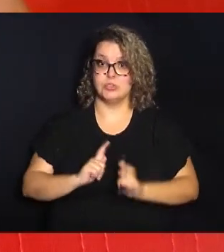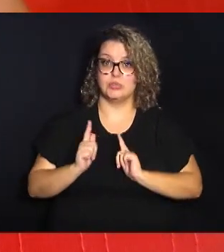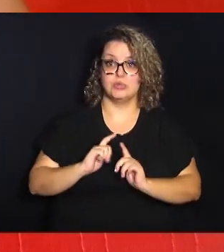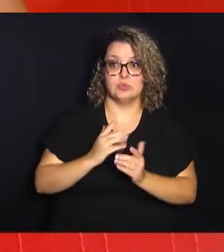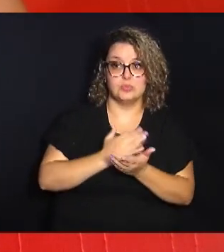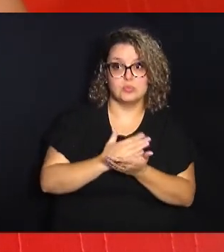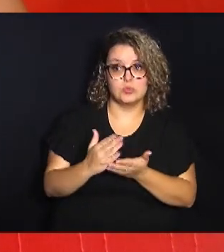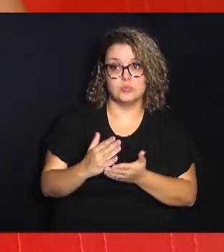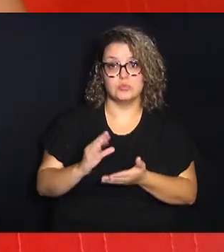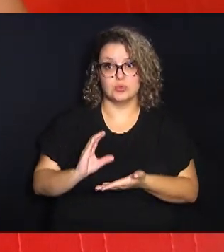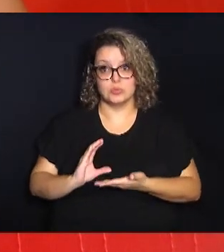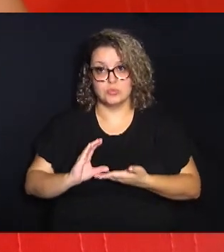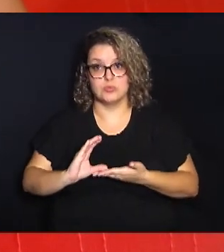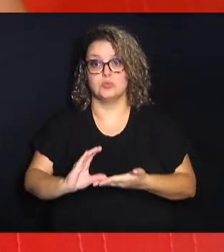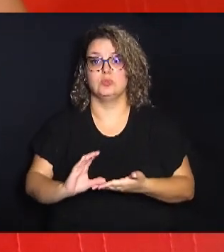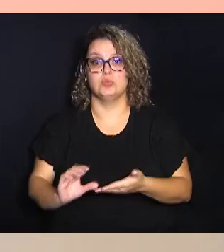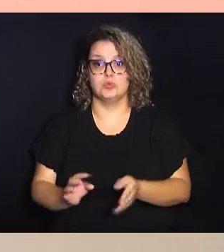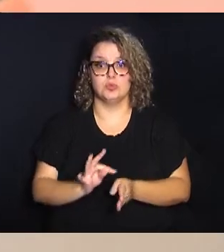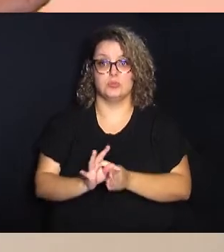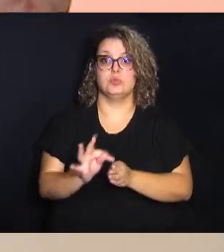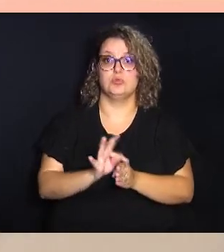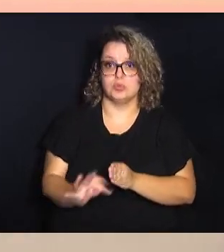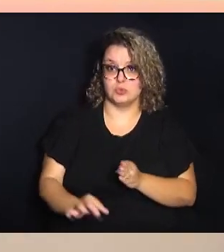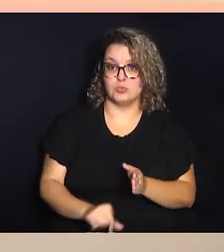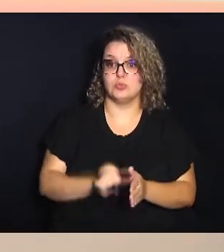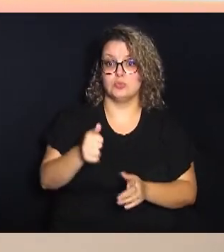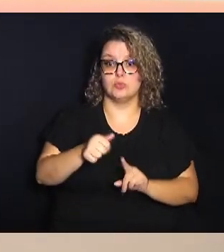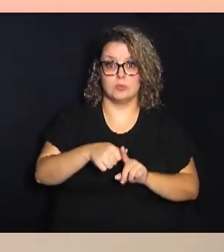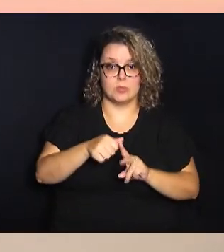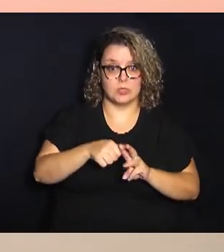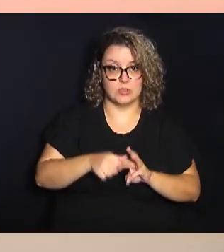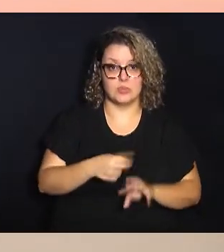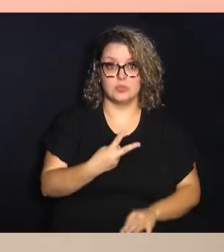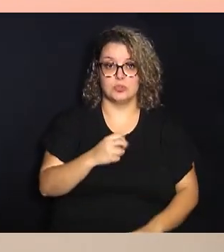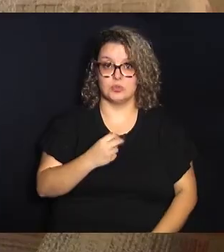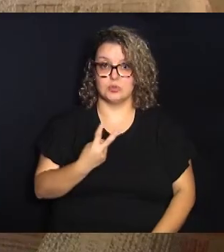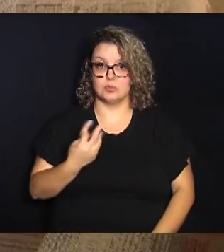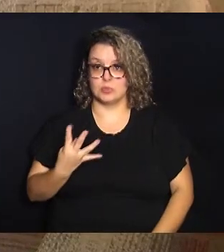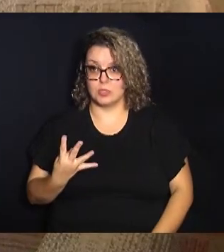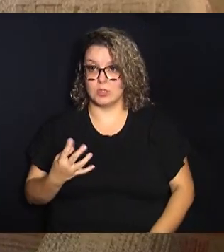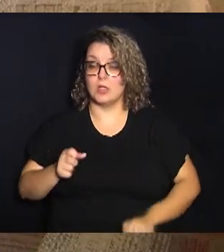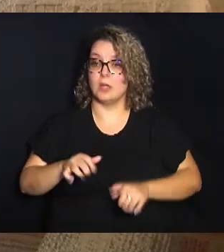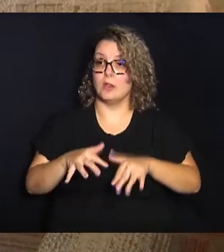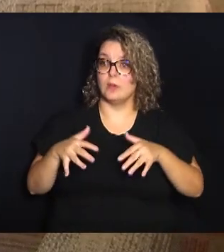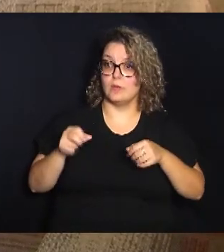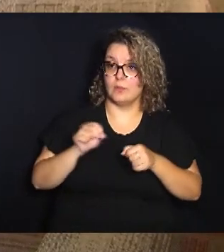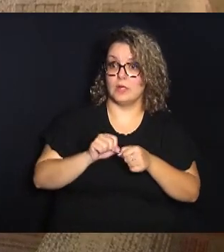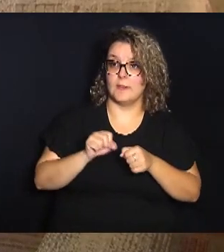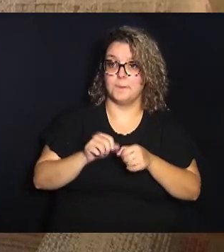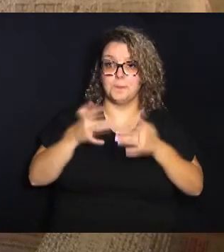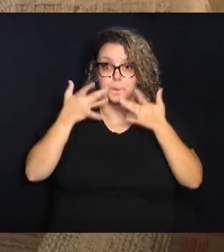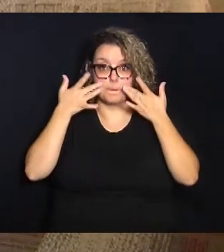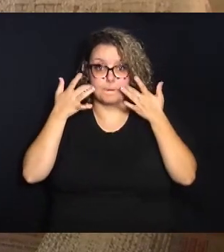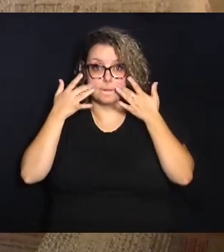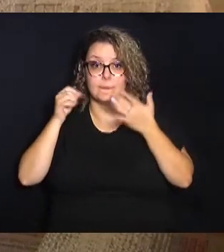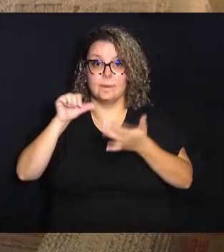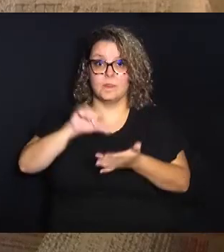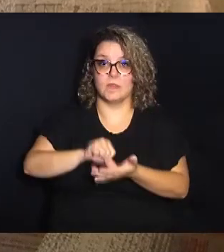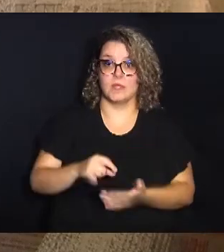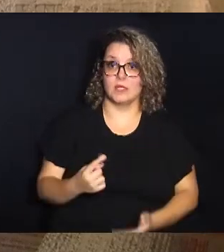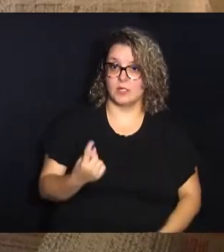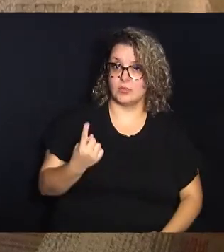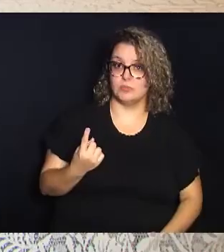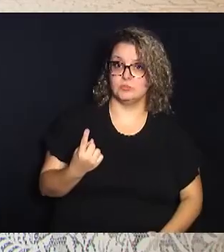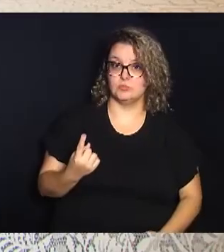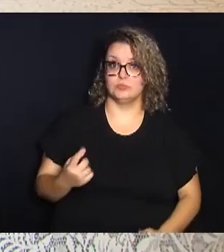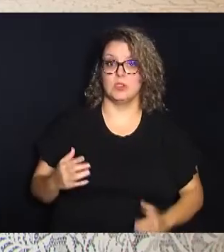da gestão inicial dos conselheiros nos primeiros meses de 2024. A audiência foi realizada no Teatro da